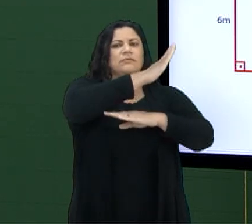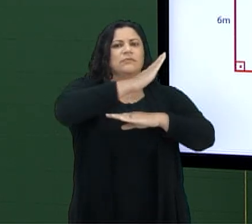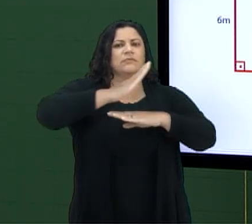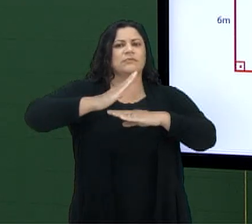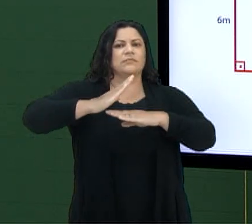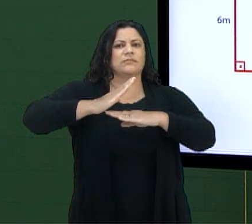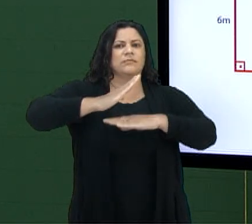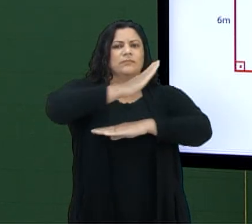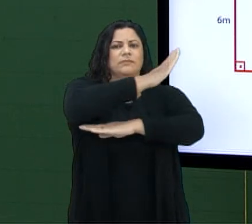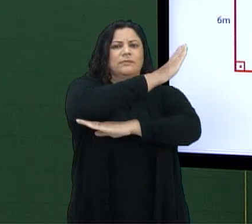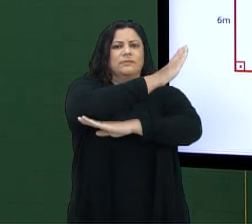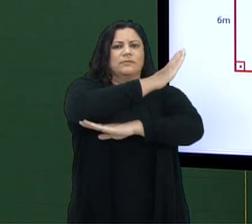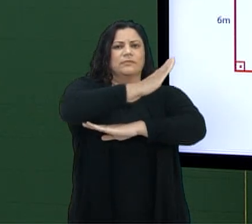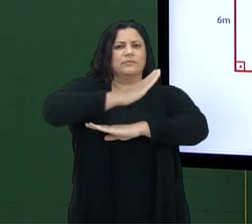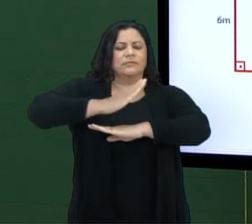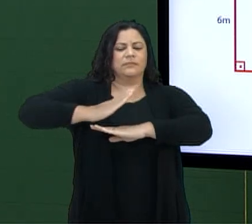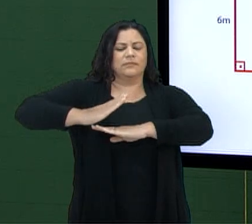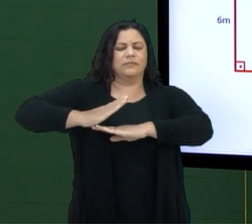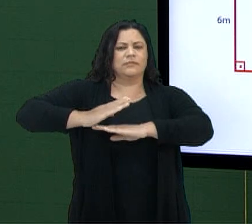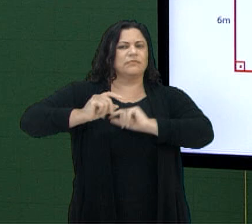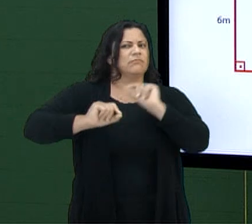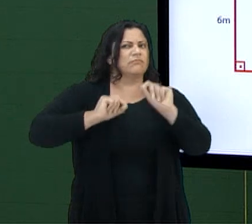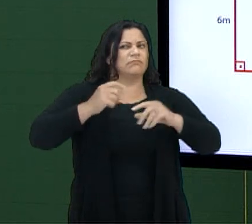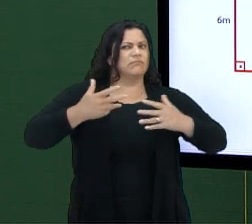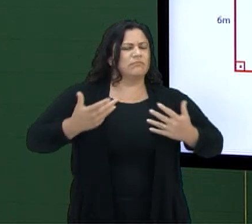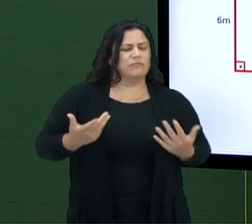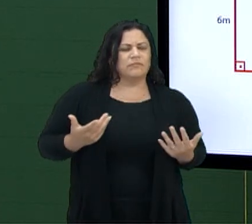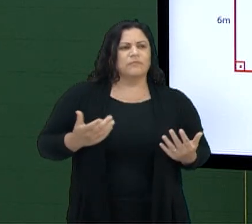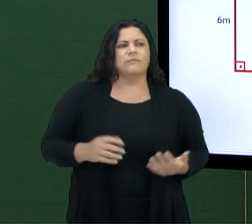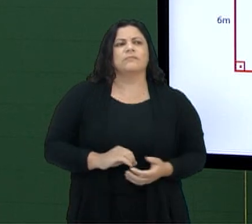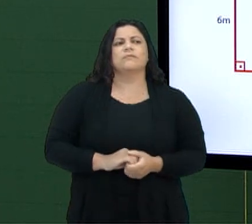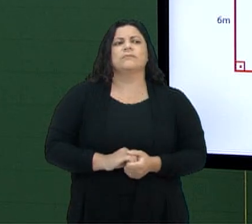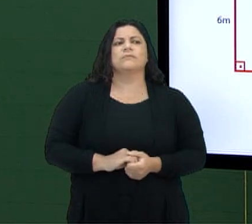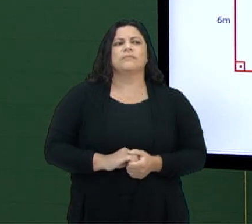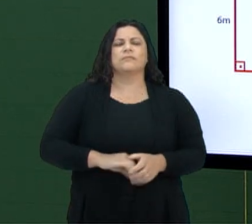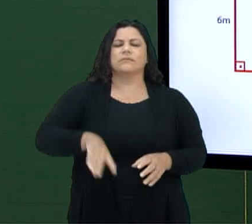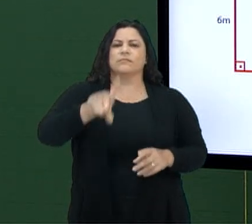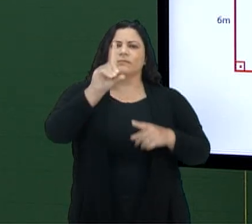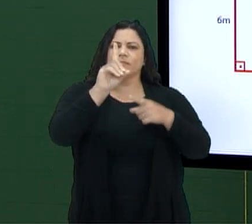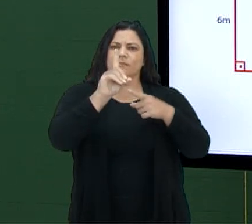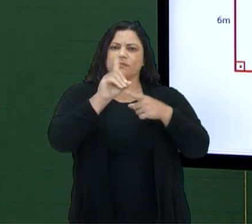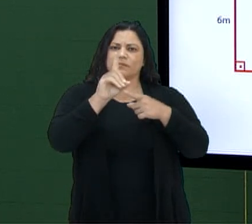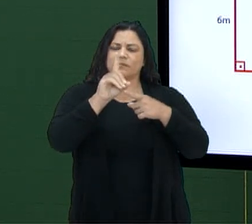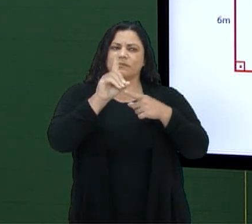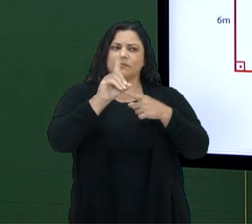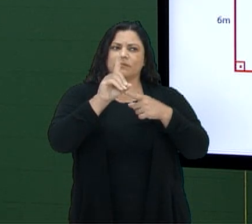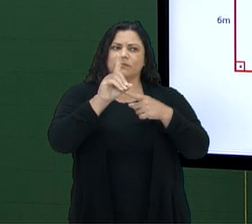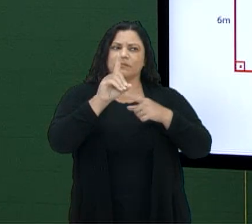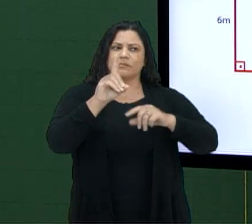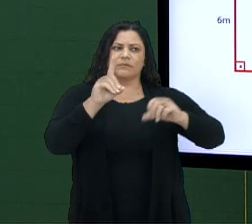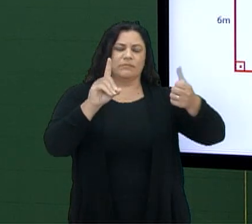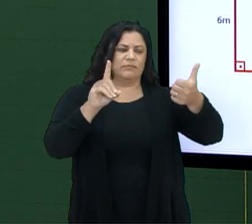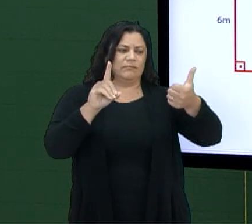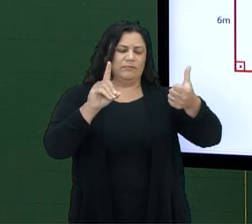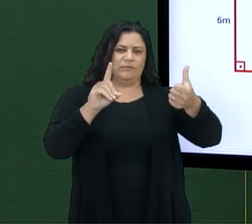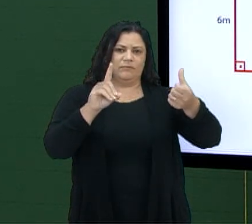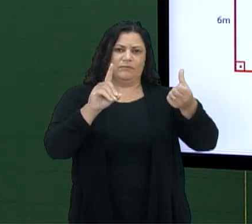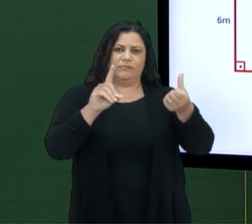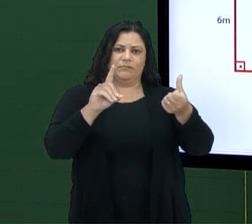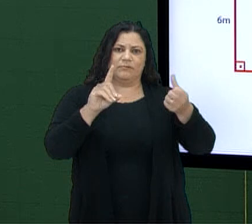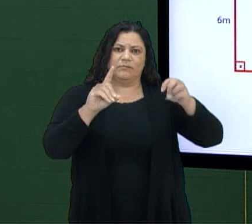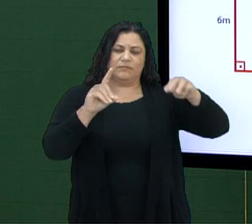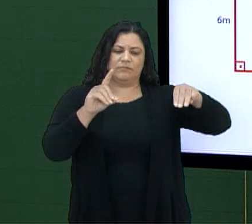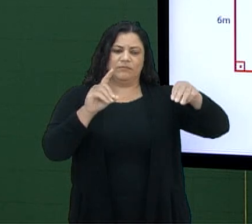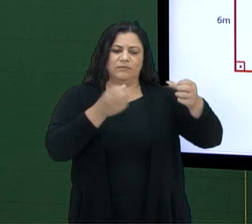ó. A diagonal do quadrado, tá? Então, o que que apareceu aqui? Se a gente pensar por um